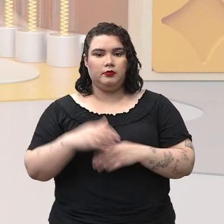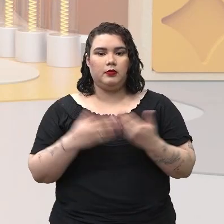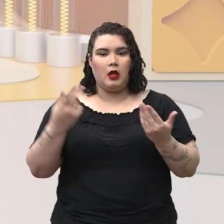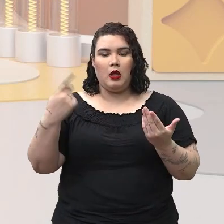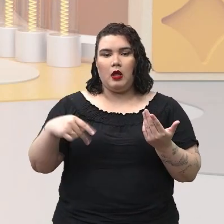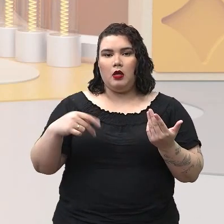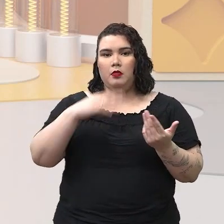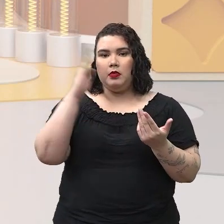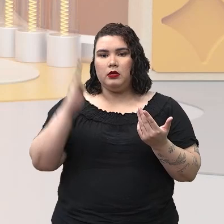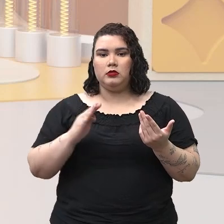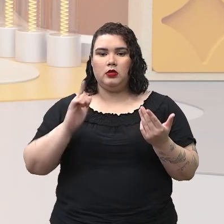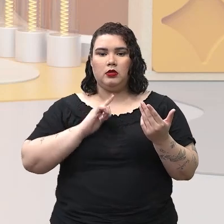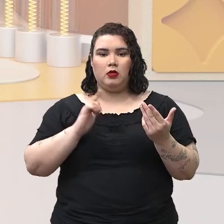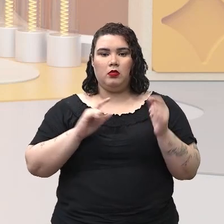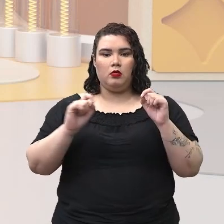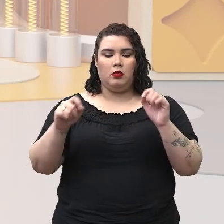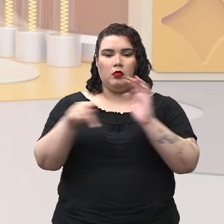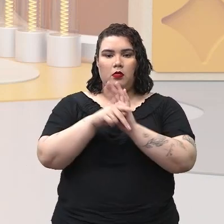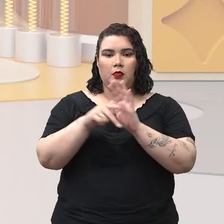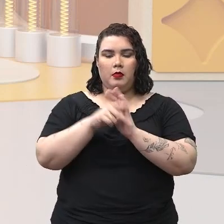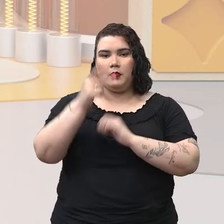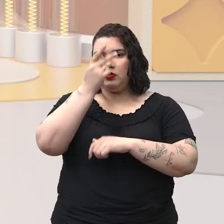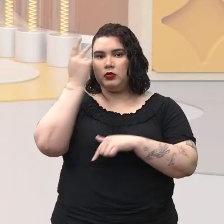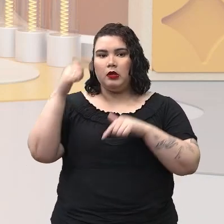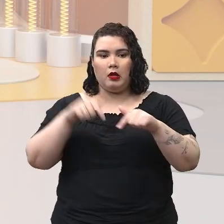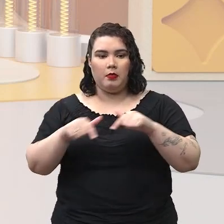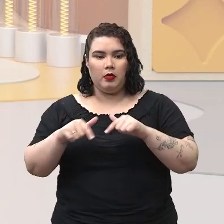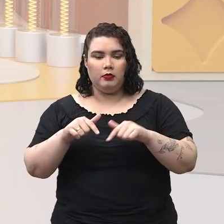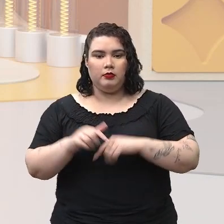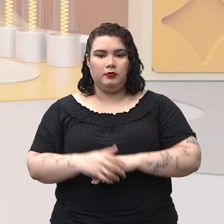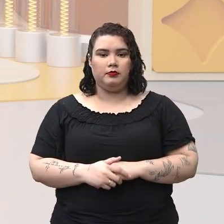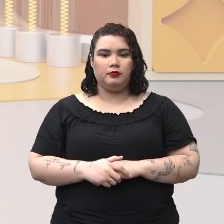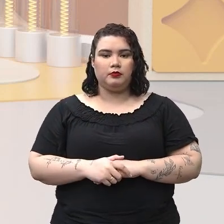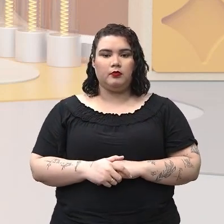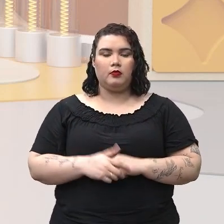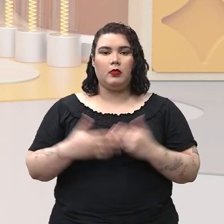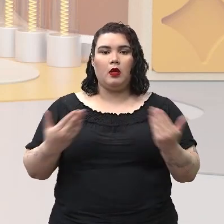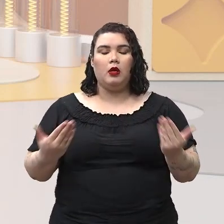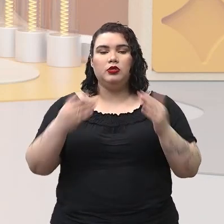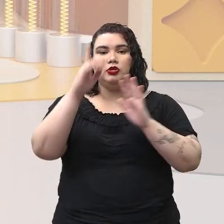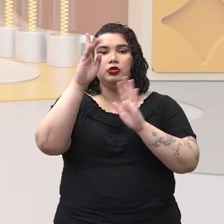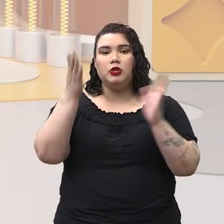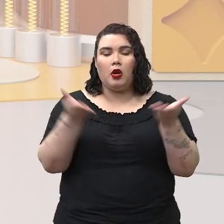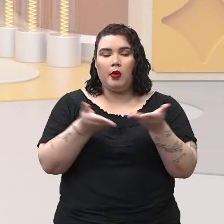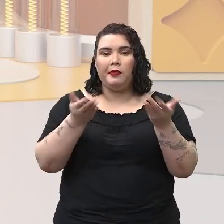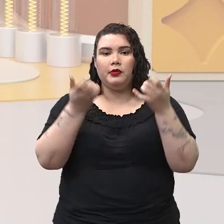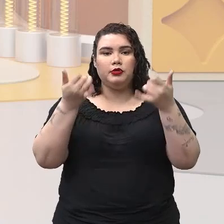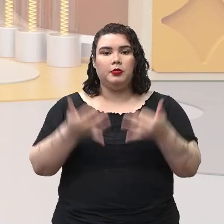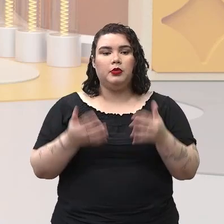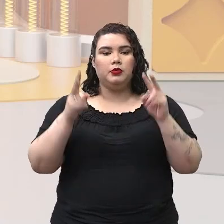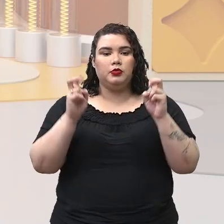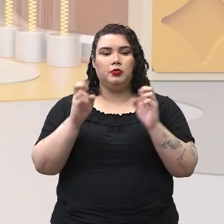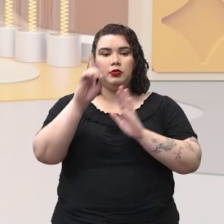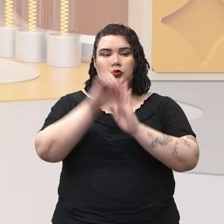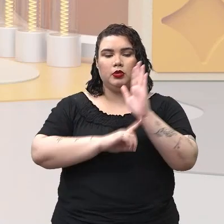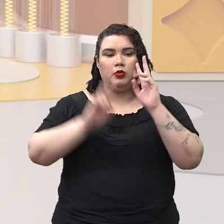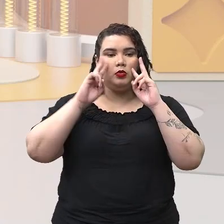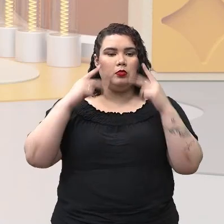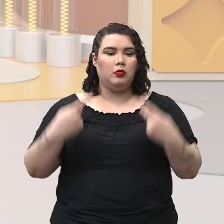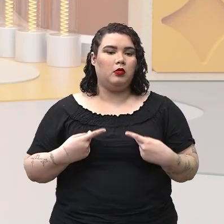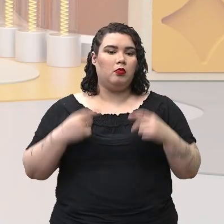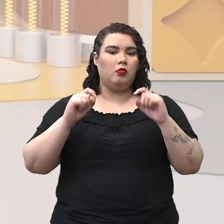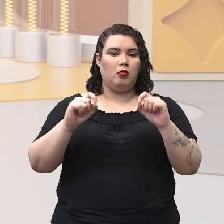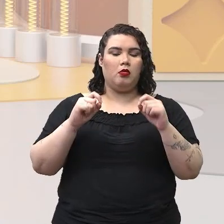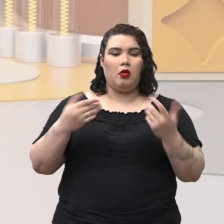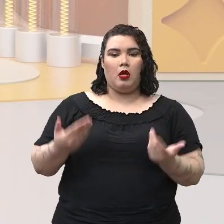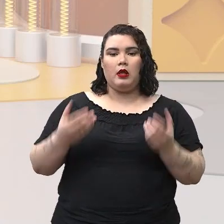né, a a questão dos trabalhadores também, né? Quando a gente fala de direitos humanos, a gente está falando ali, né, de cidadania,